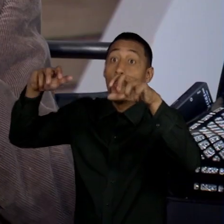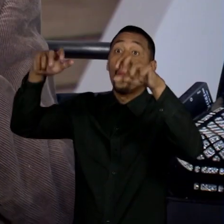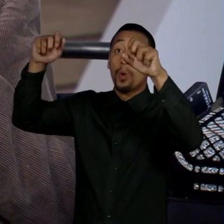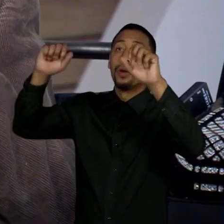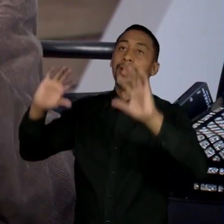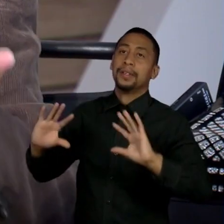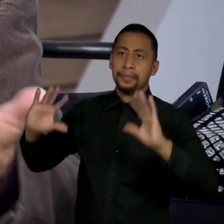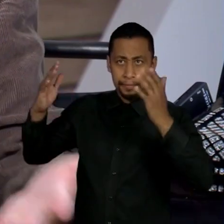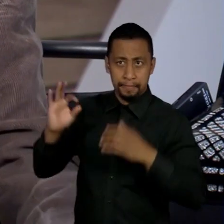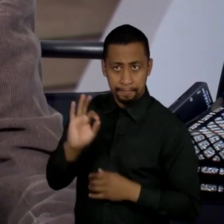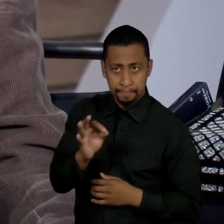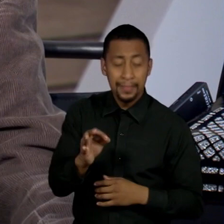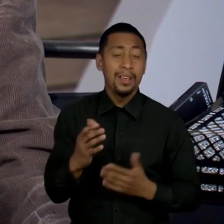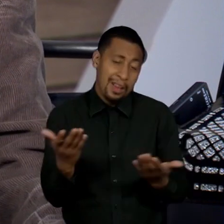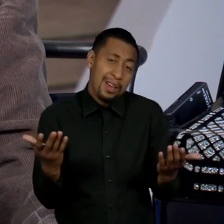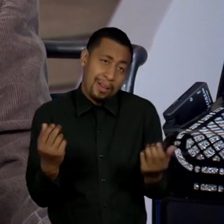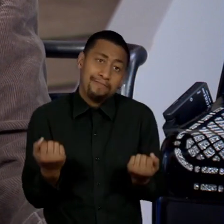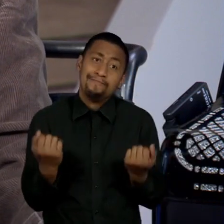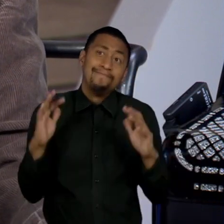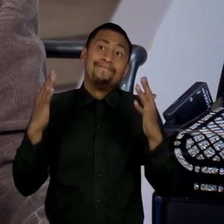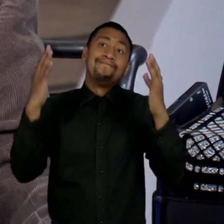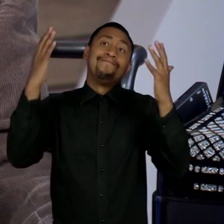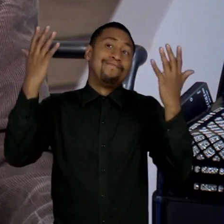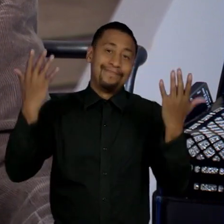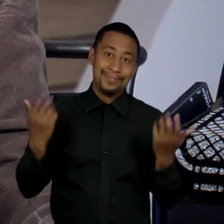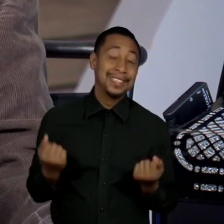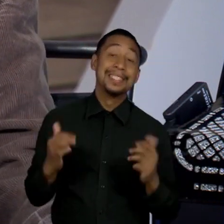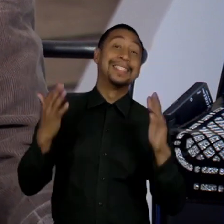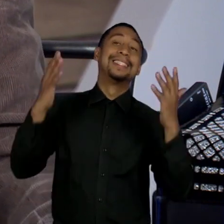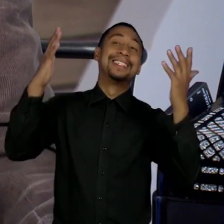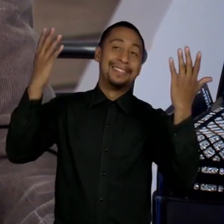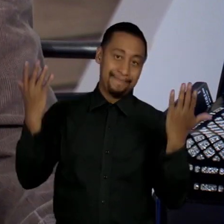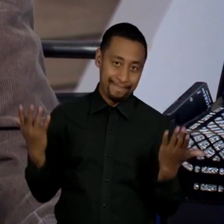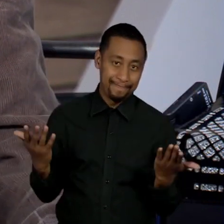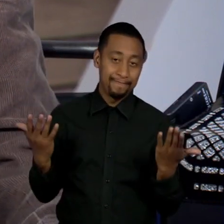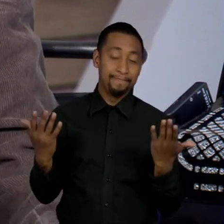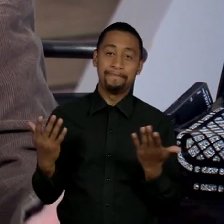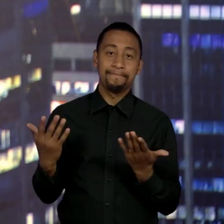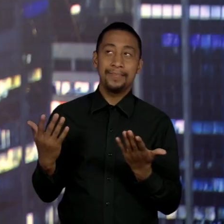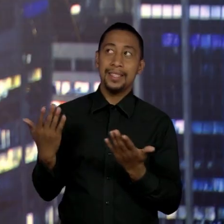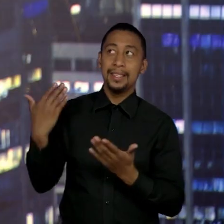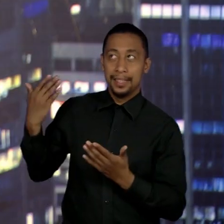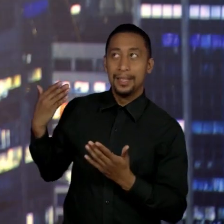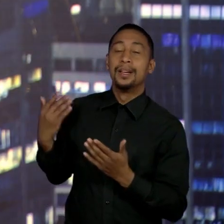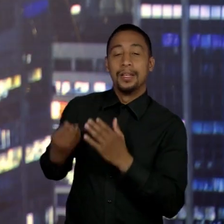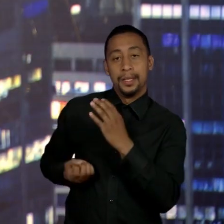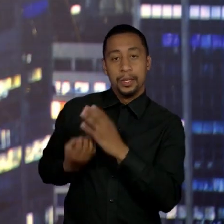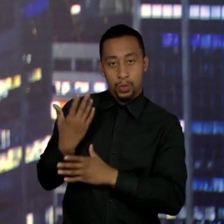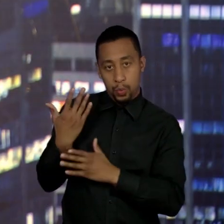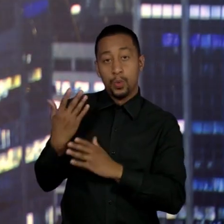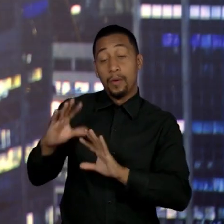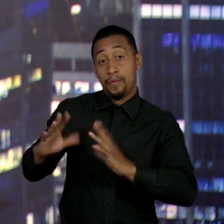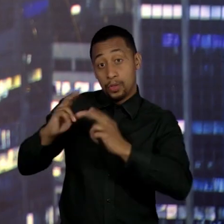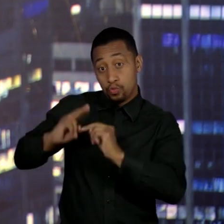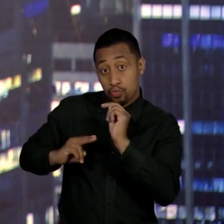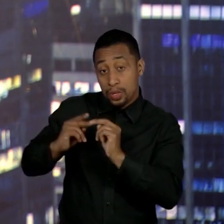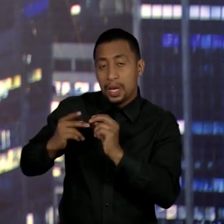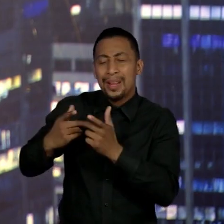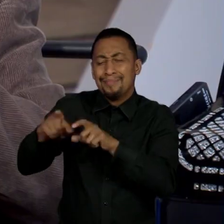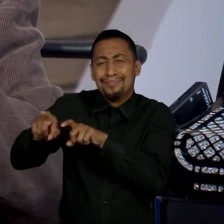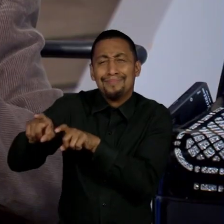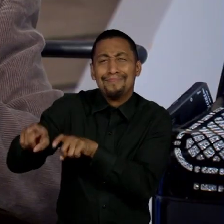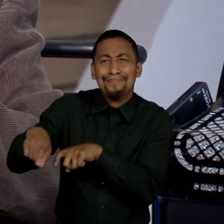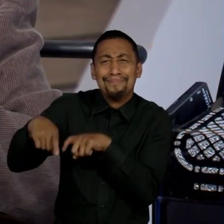é uma celebração, né? Uma celebração. Porque a festa junina, ela nasce no campo, no meio rural. Até